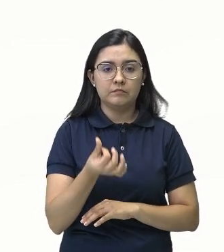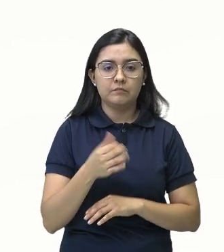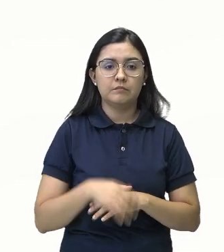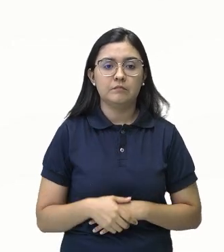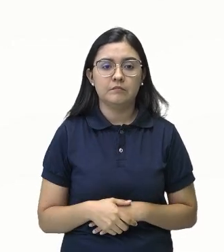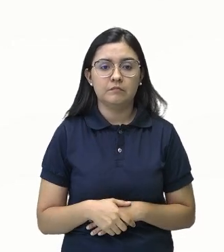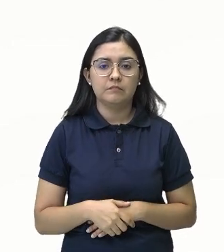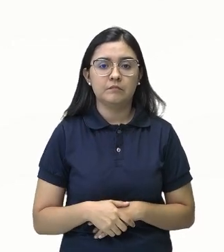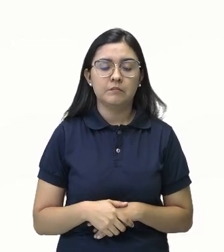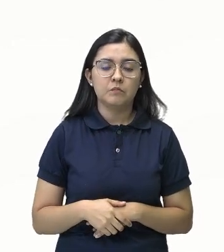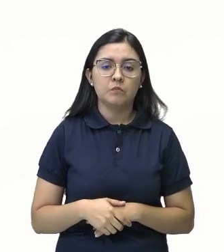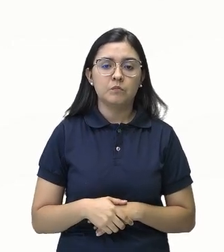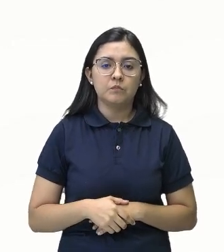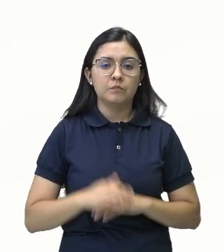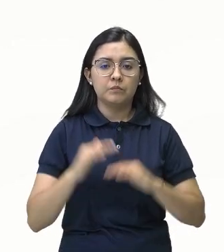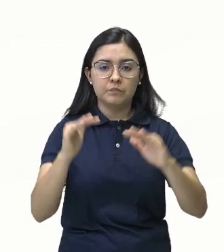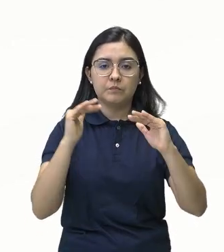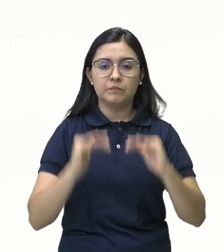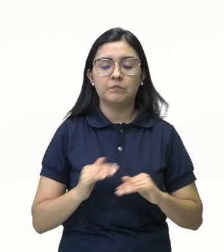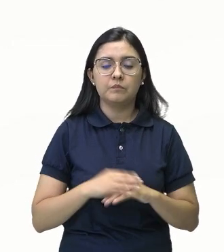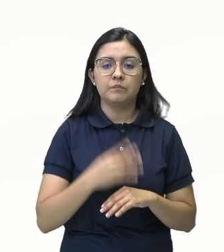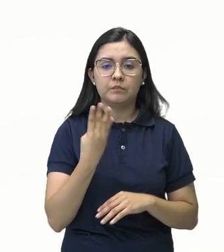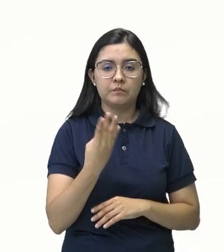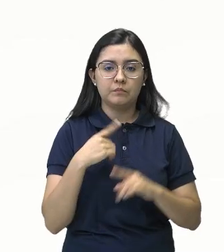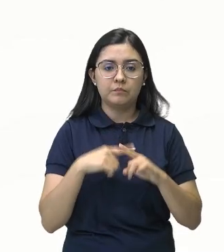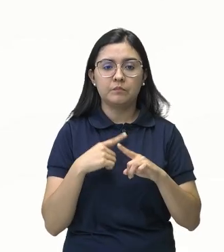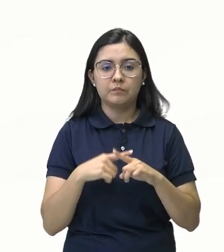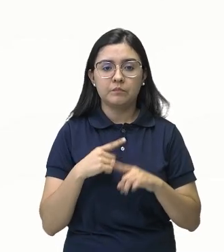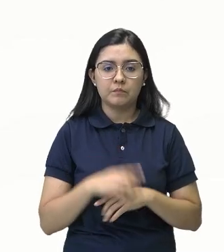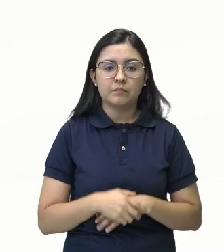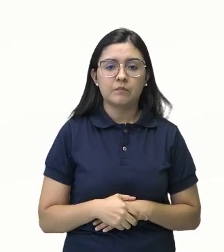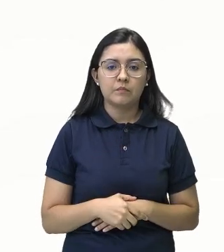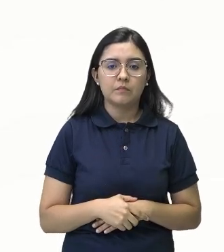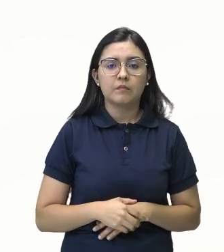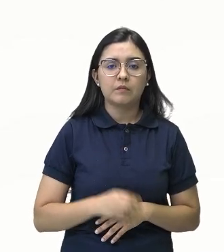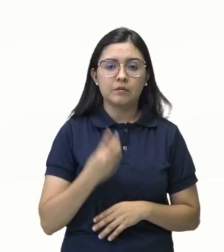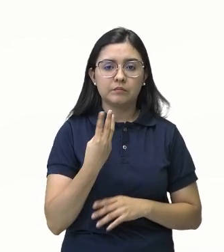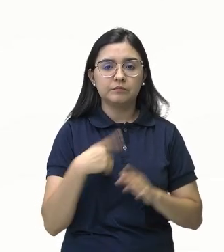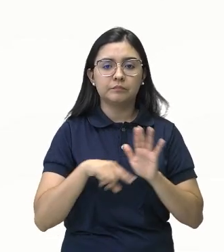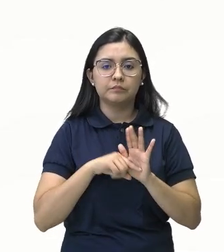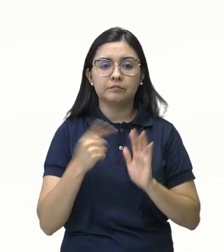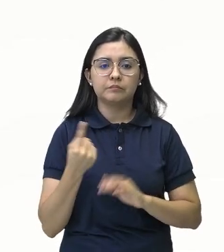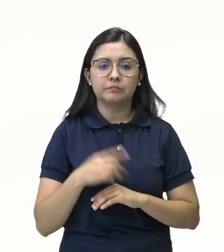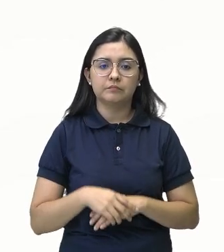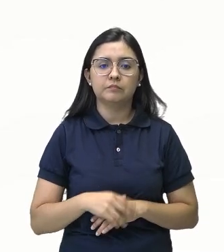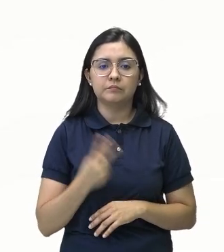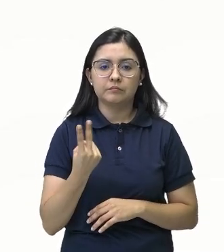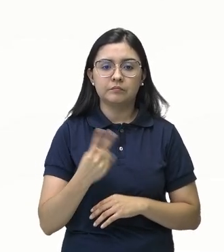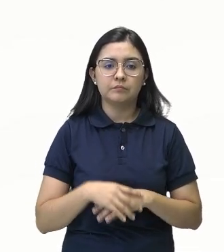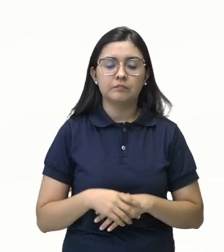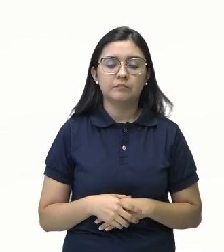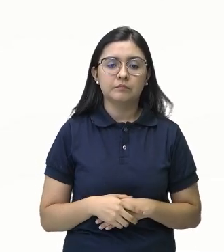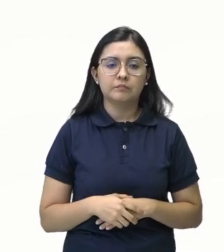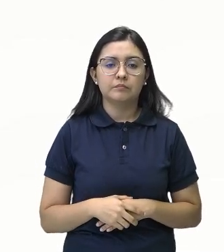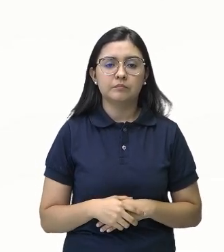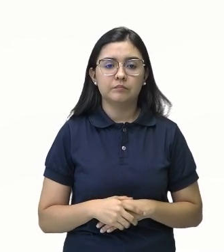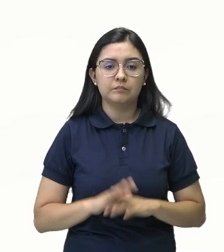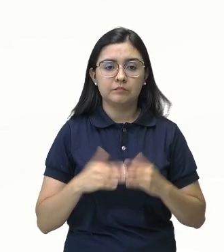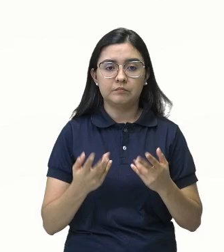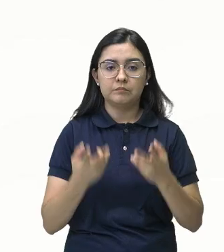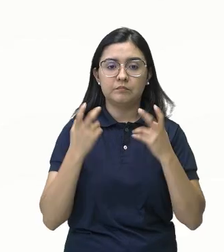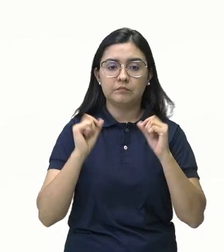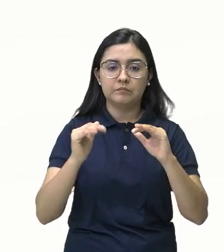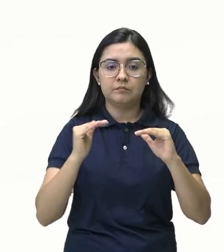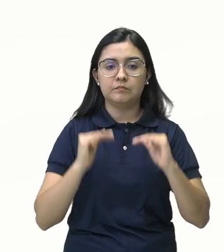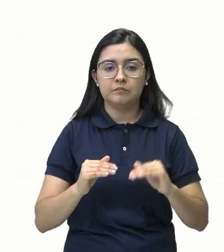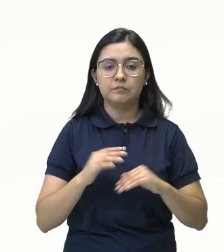6. Aqui o nosso 4 fatorial. E aí, 3 menos 1 é 2. Como eu estou vendo que